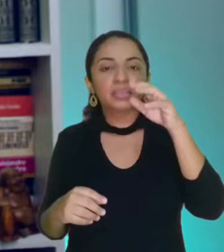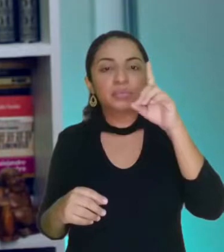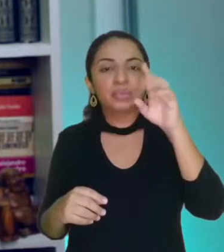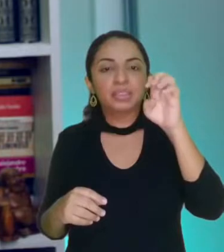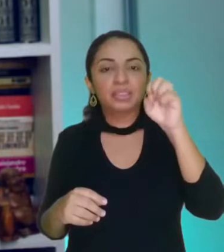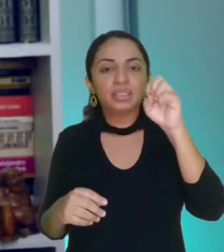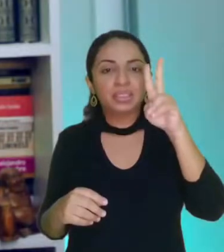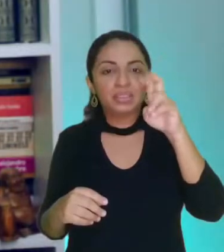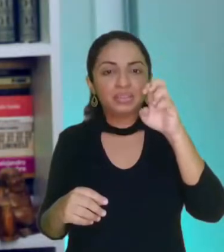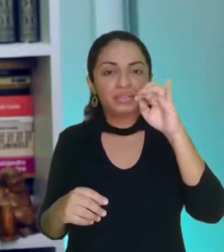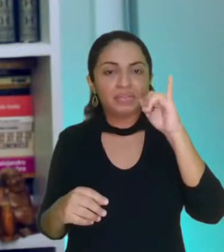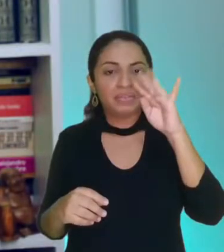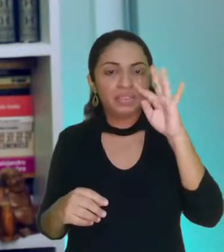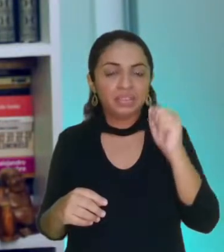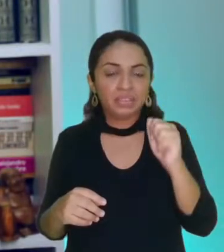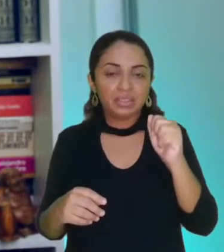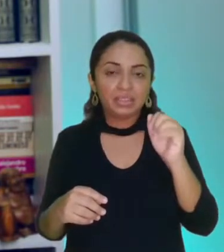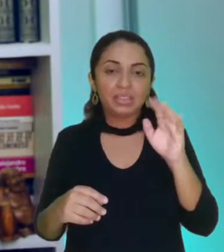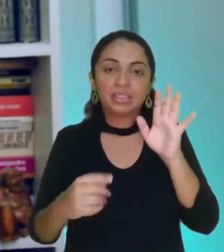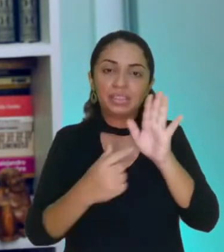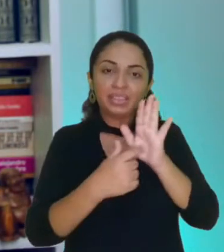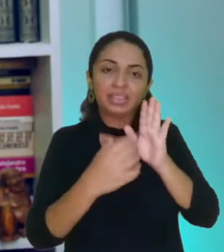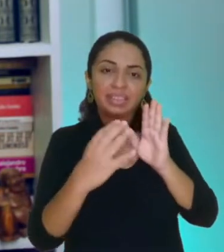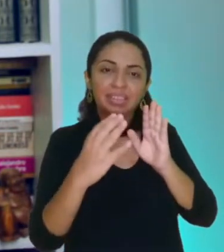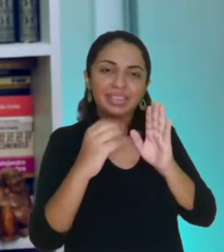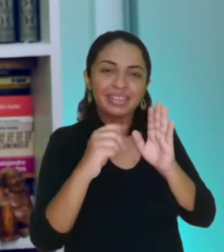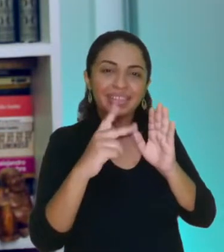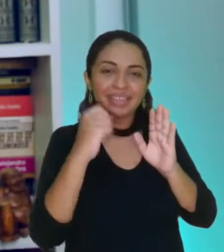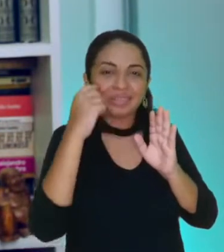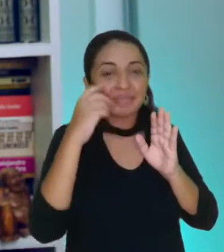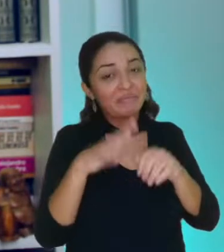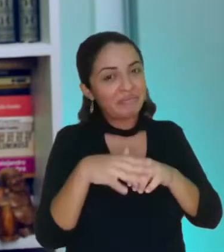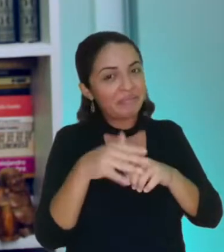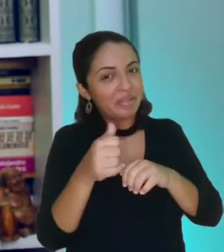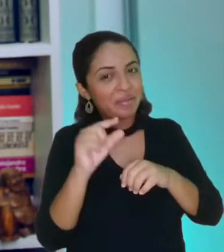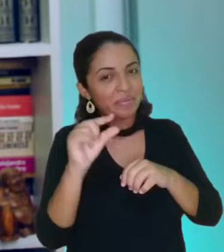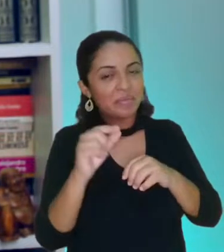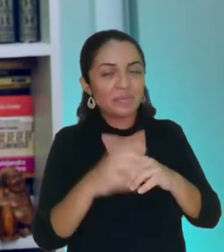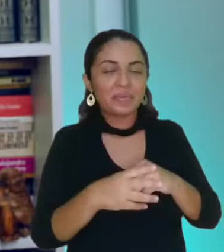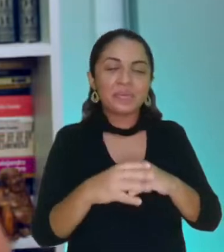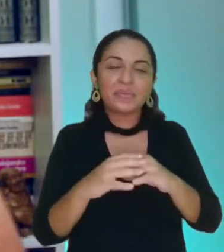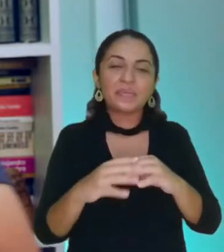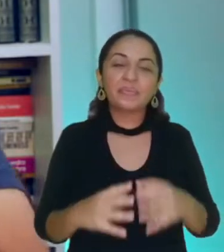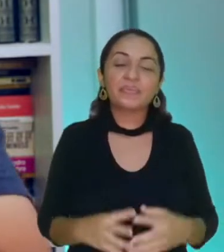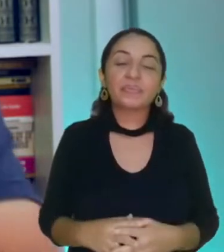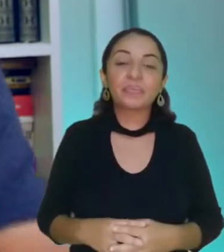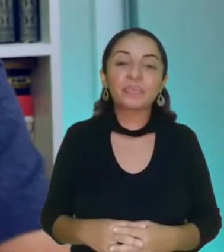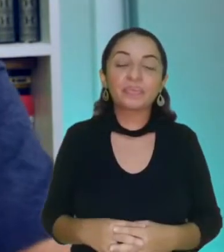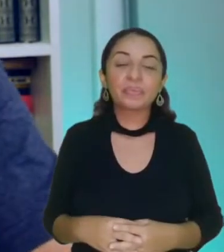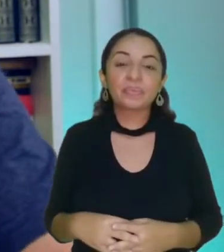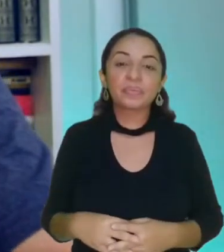Gostei dessa capa. A capa é O Beijo, do Gustav Klimt. A obra O Beijo.